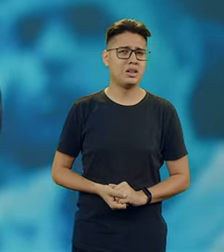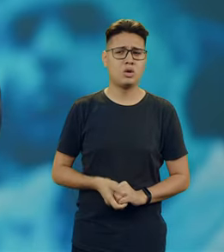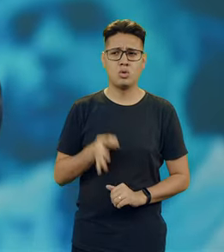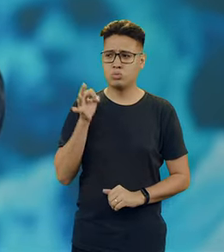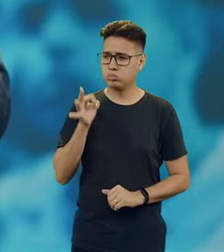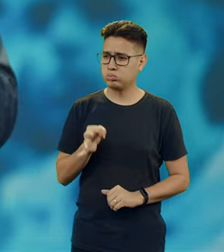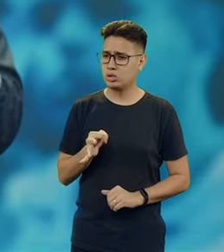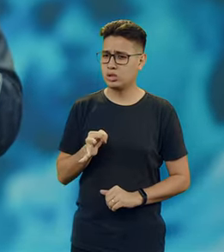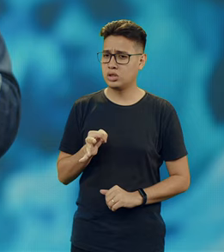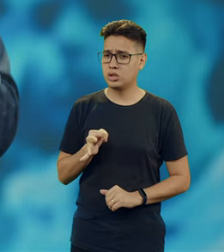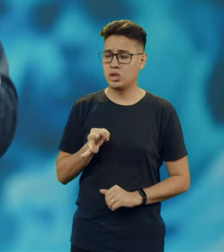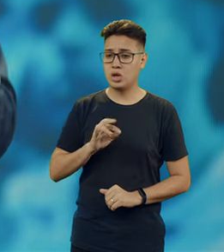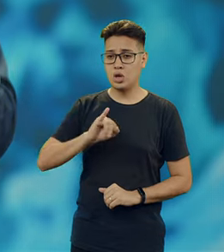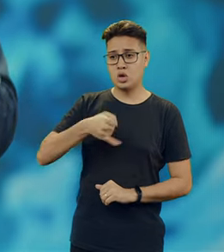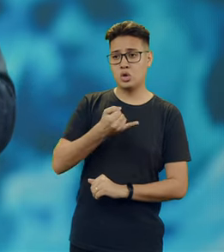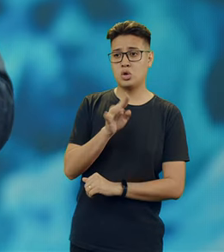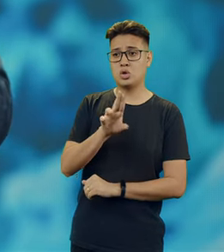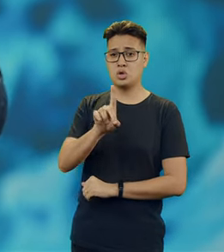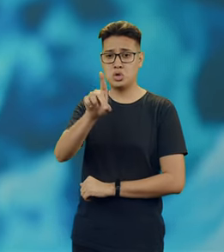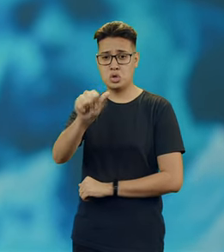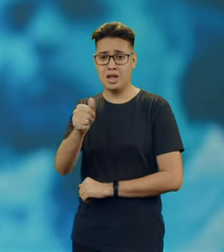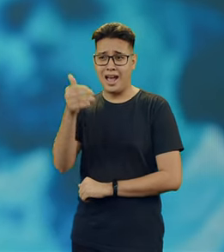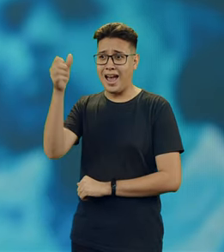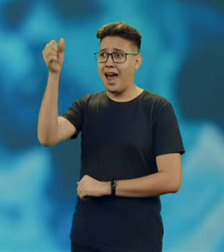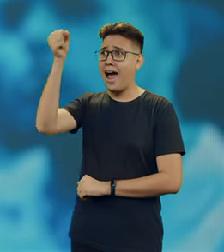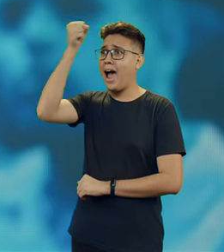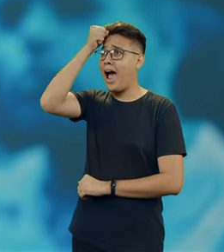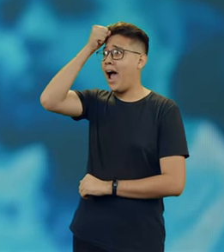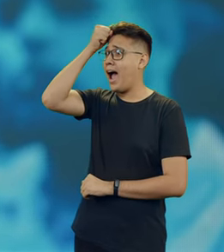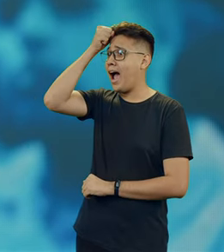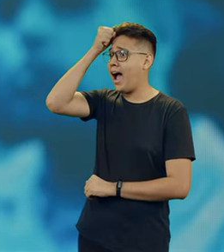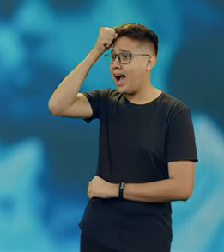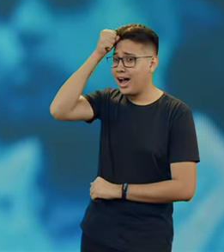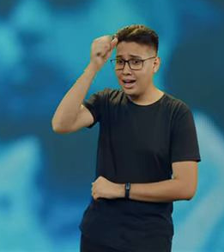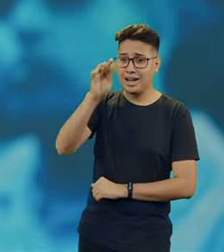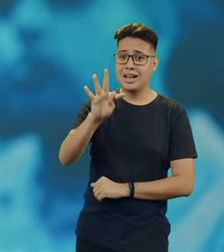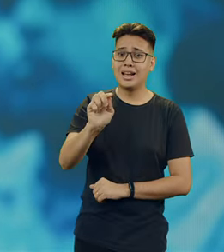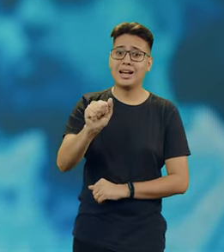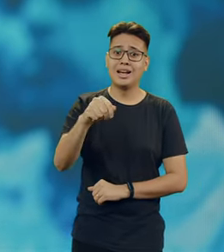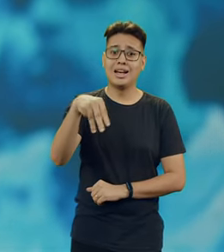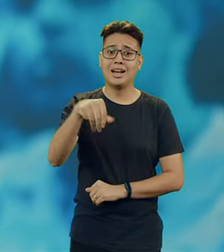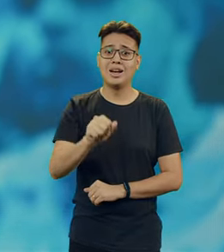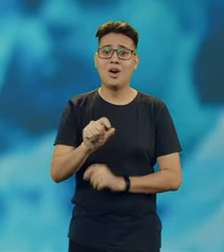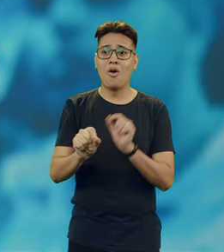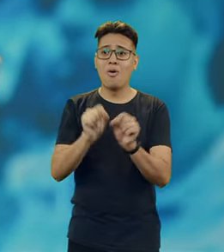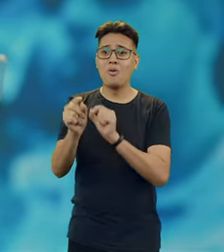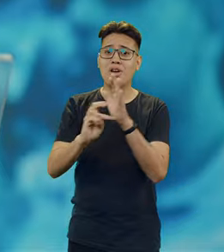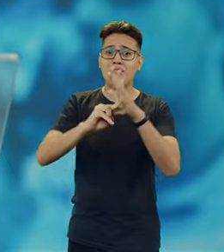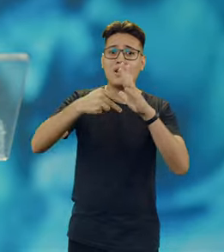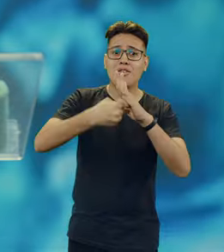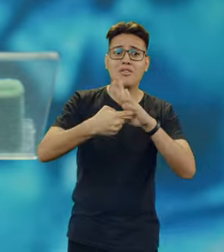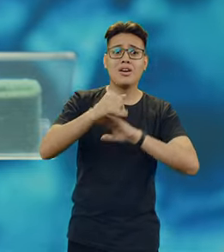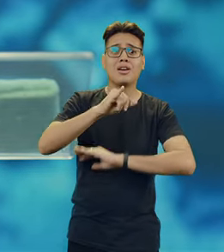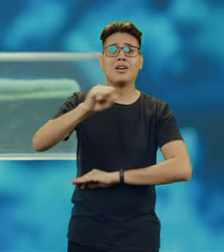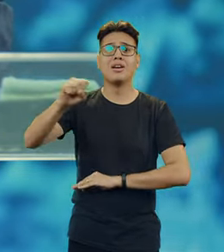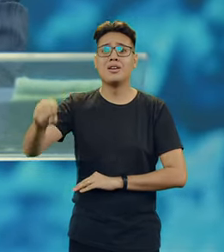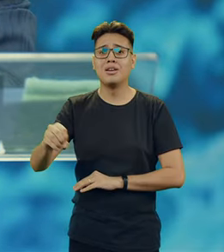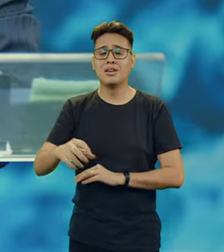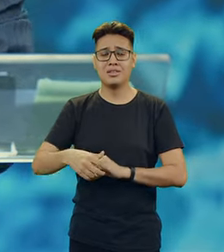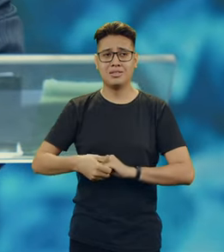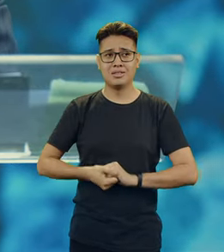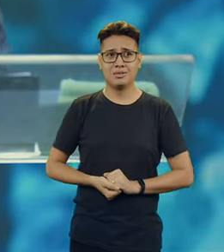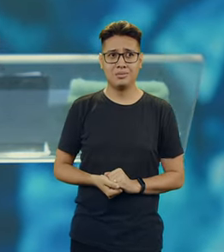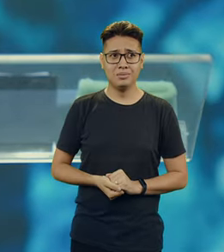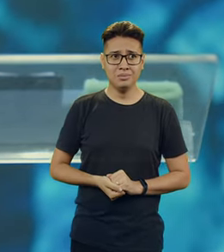Certamente, Judá bota a mão na cabeça e diz: Tamar, o que, que você quer dizer com isso, Tamar? O que, que eu